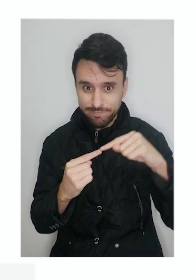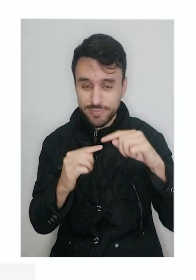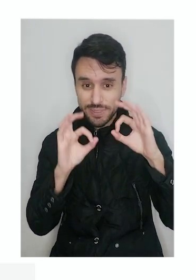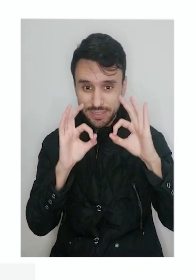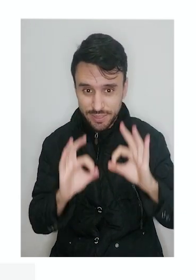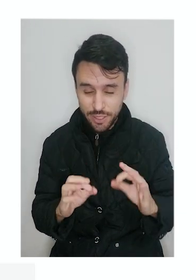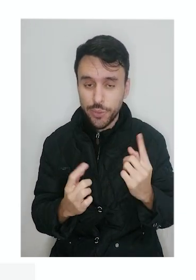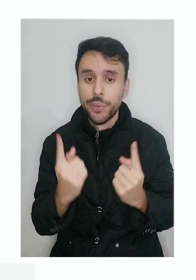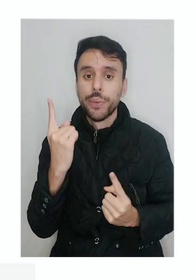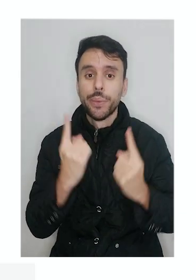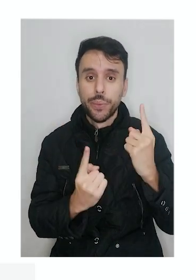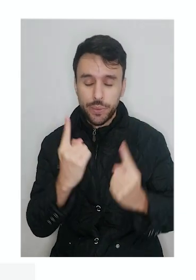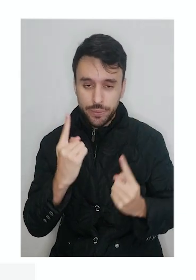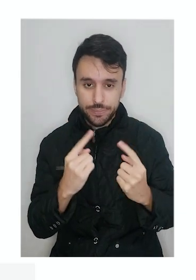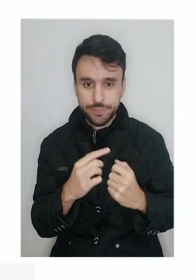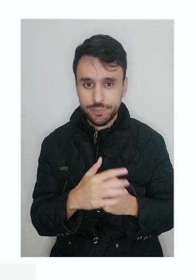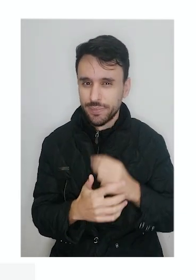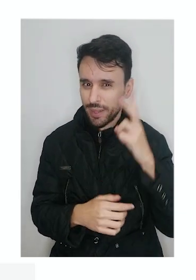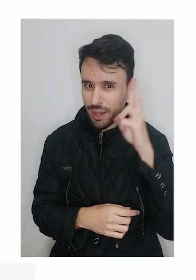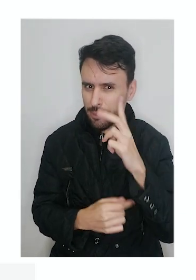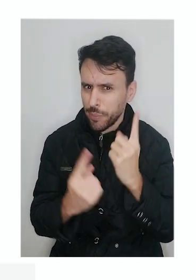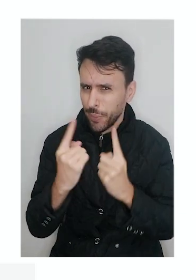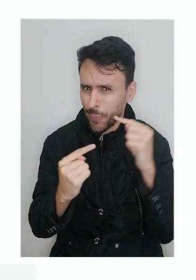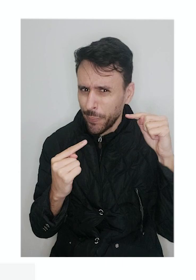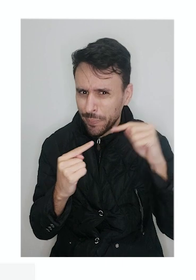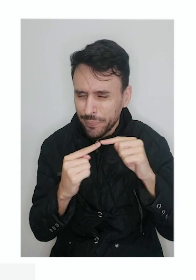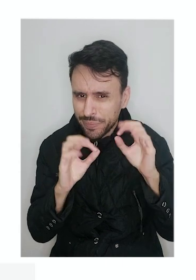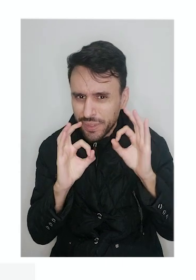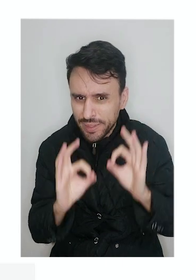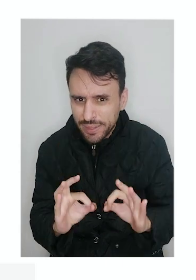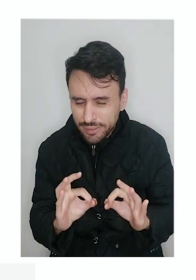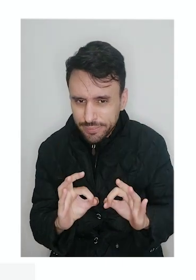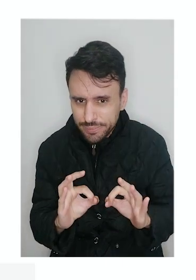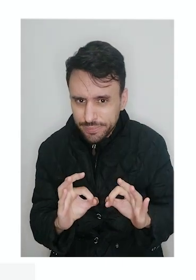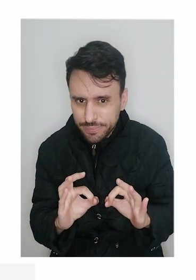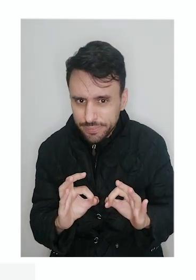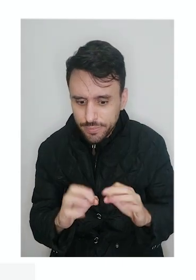E que termômetro é esse? Lembra dele? O termômetro